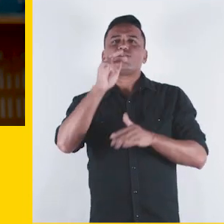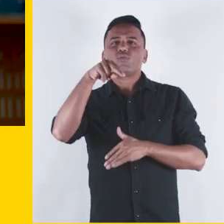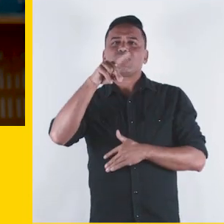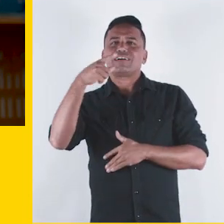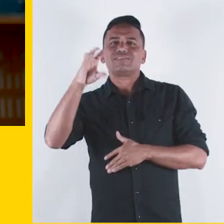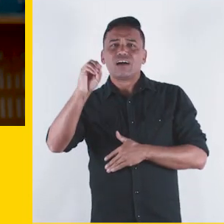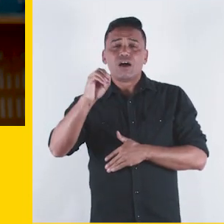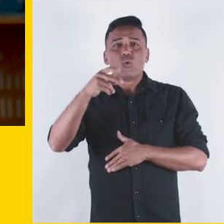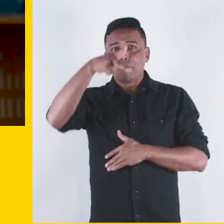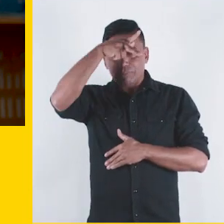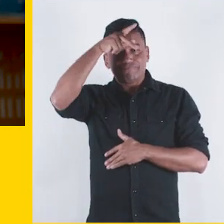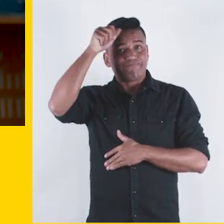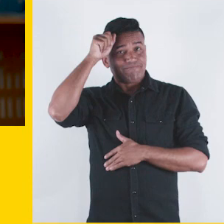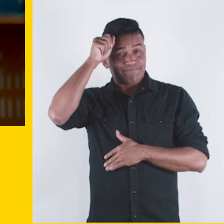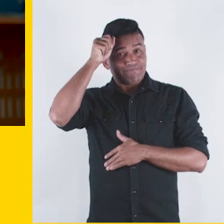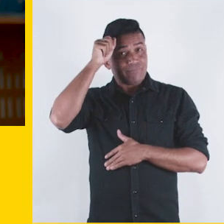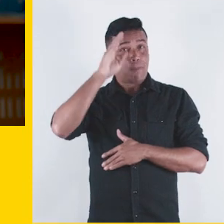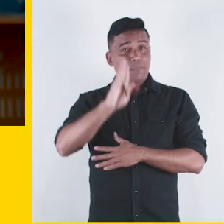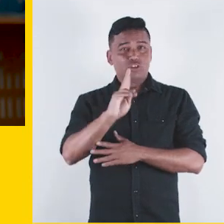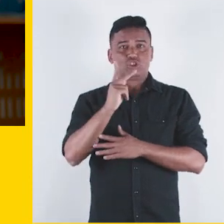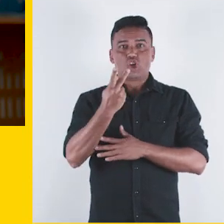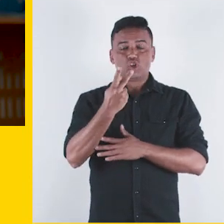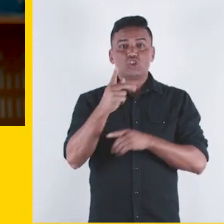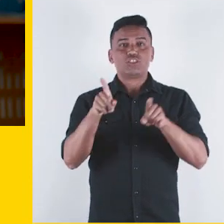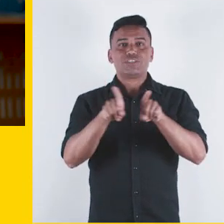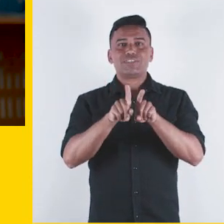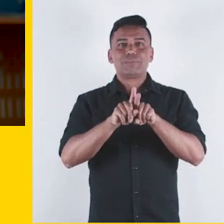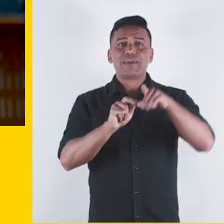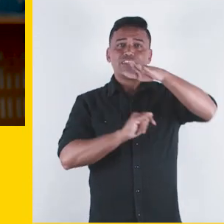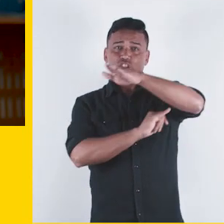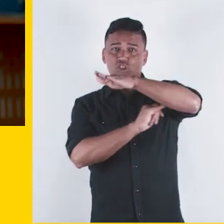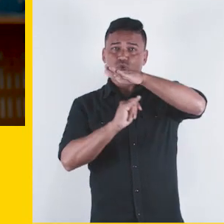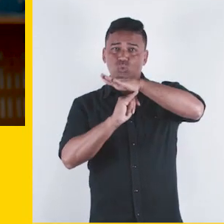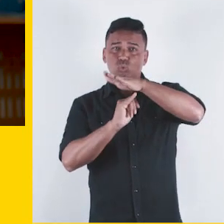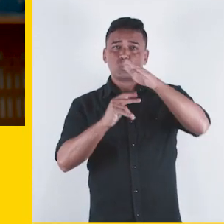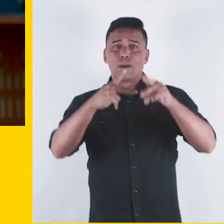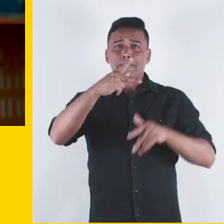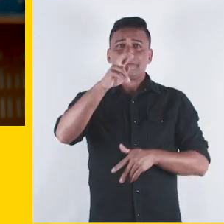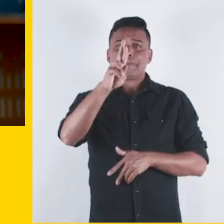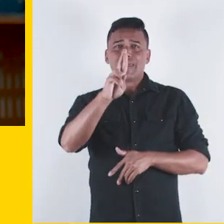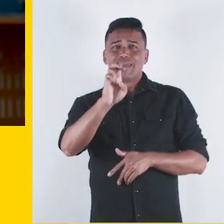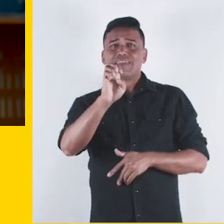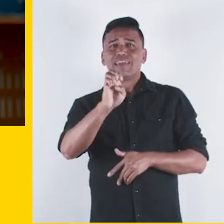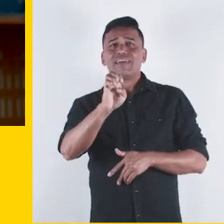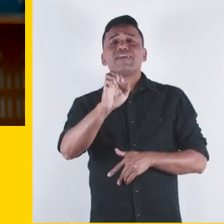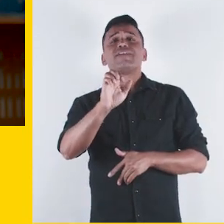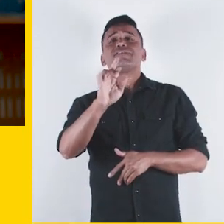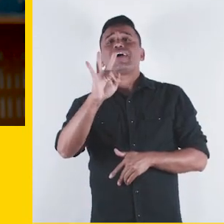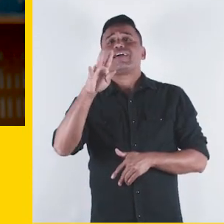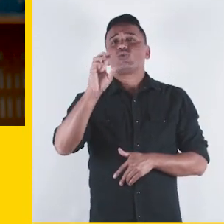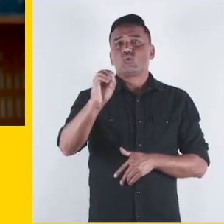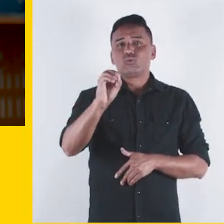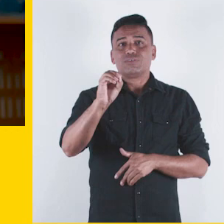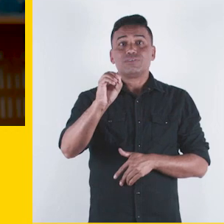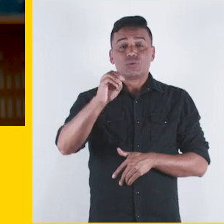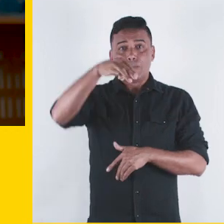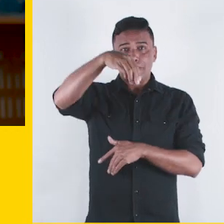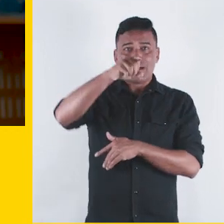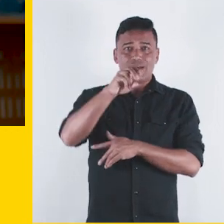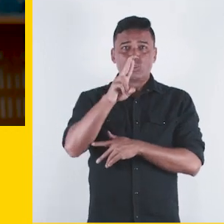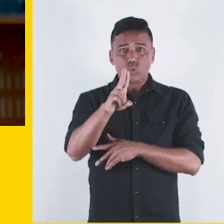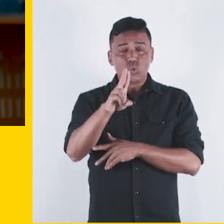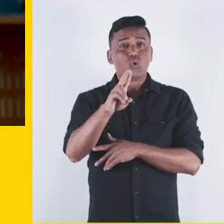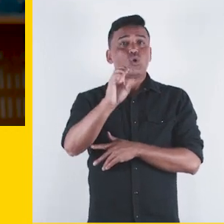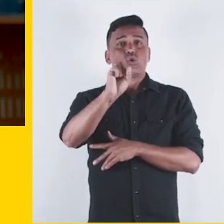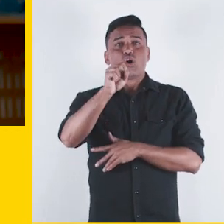Prefeitura de Belo Horizonte e do Instituto Periférico. A curadoria é da Madu Costa e da Ana